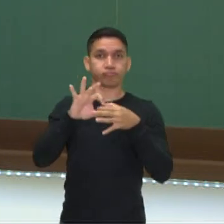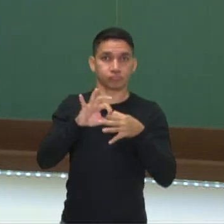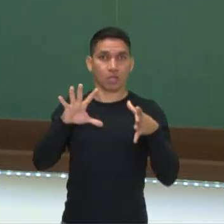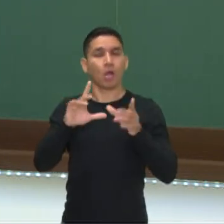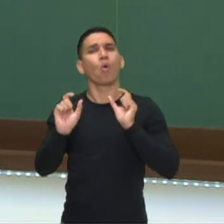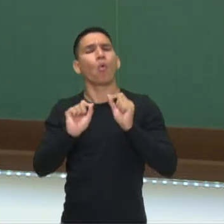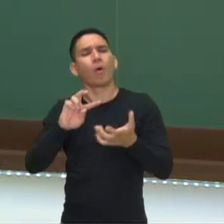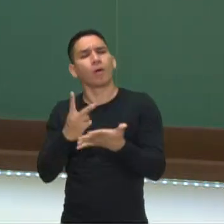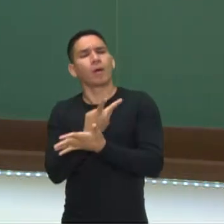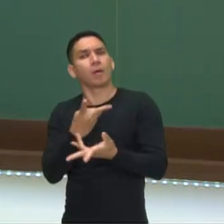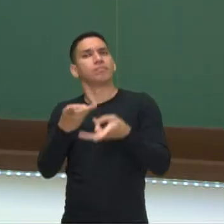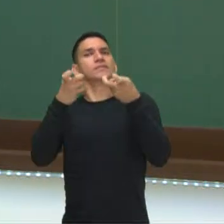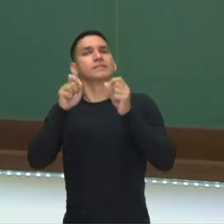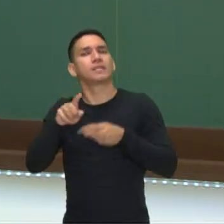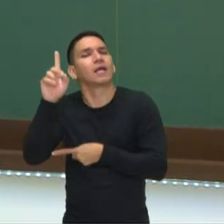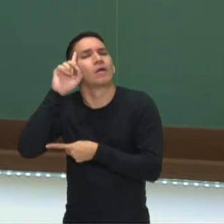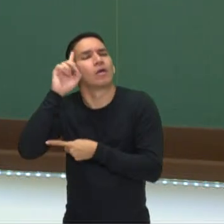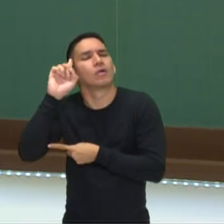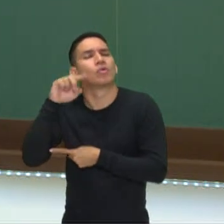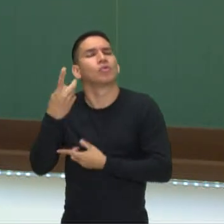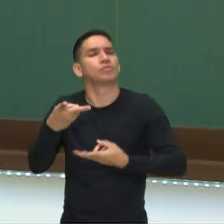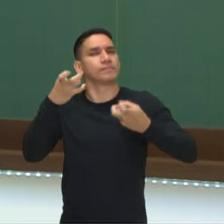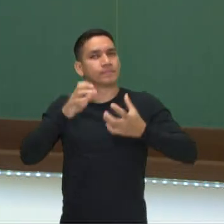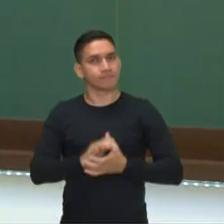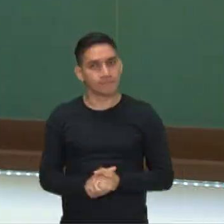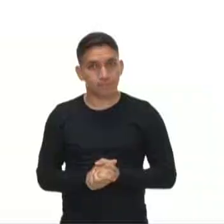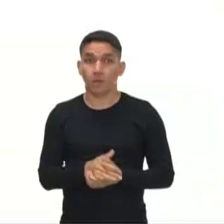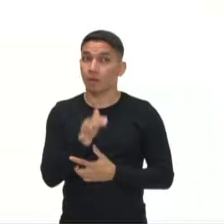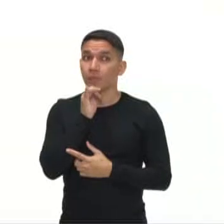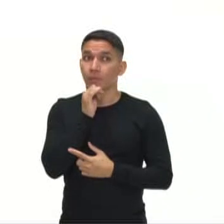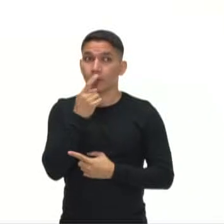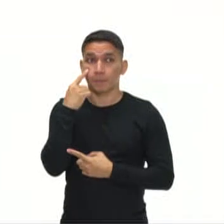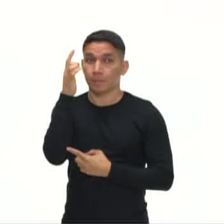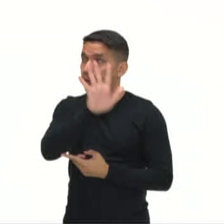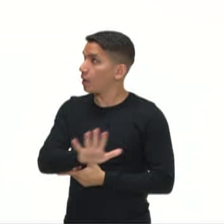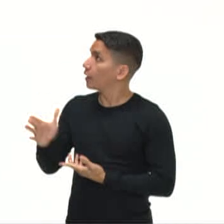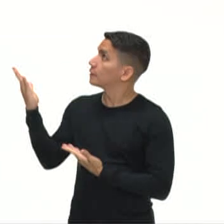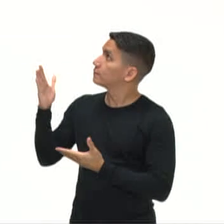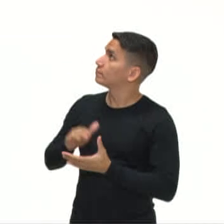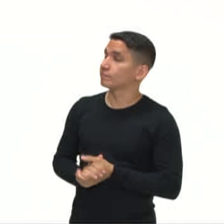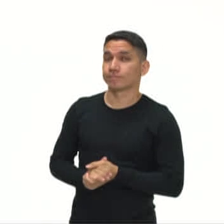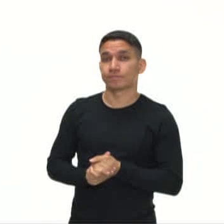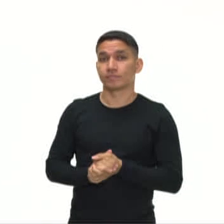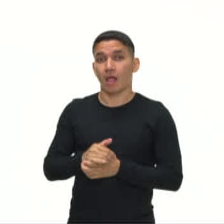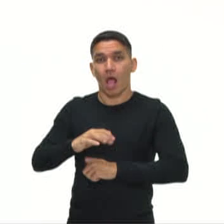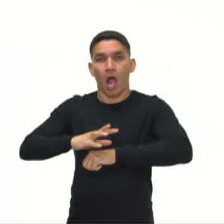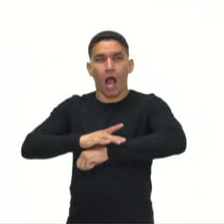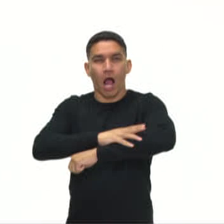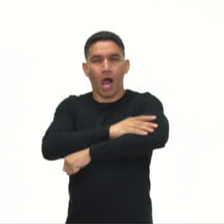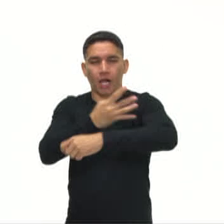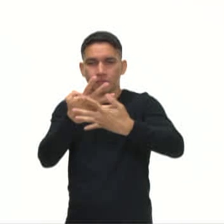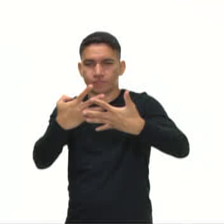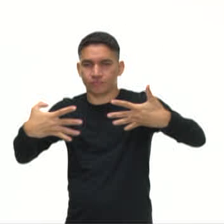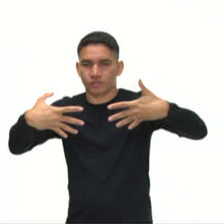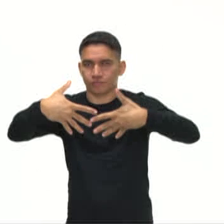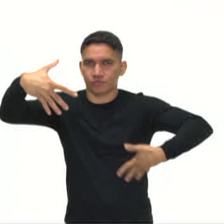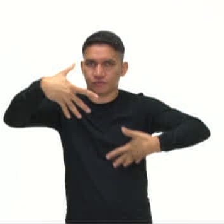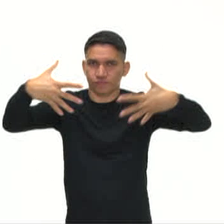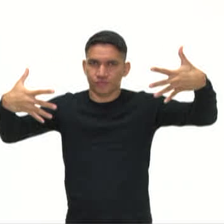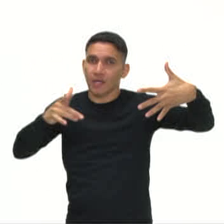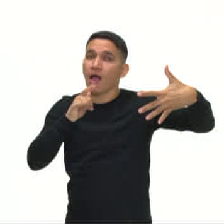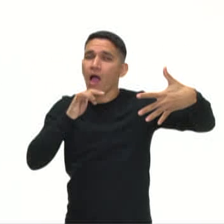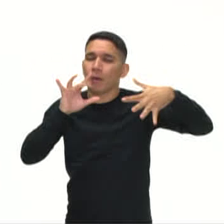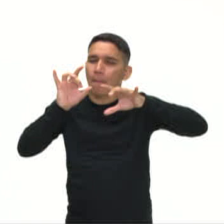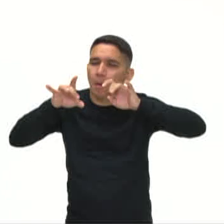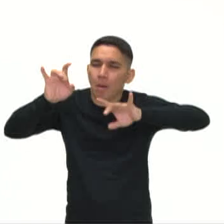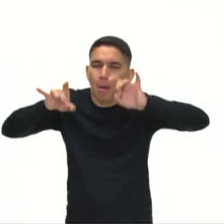que a gente percebe isso no nosso dia a dia? Por exemplo, olhem a imagem, nós temos uma teia de aranha com algumas gotículas de